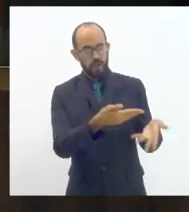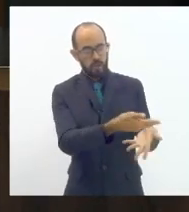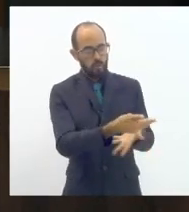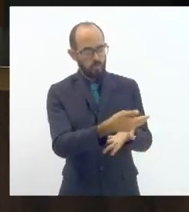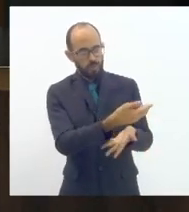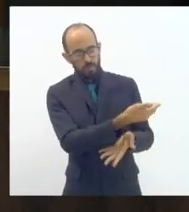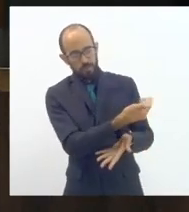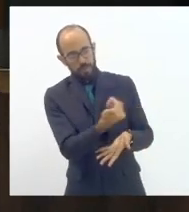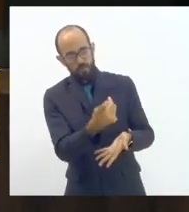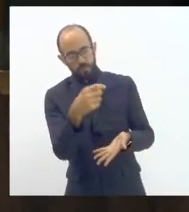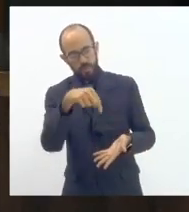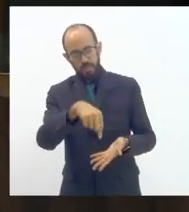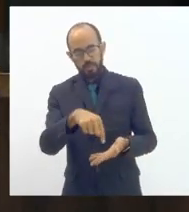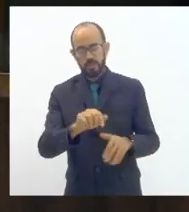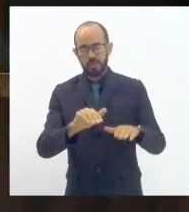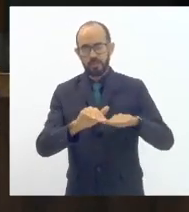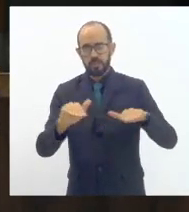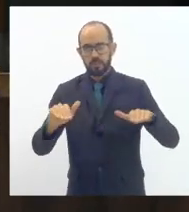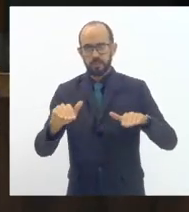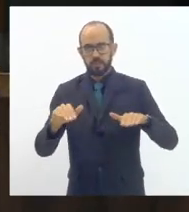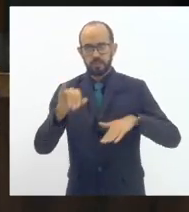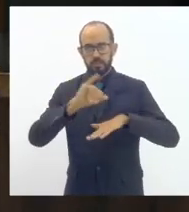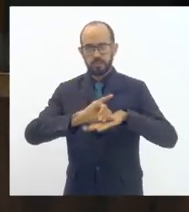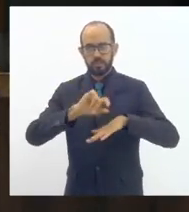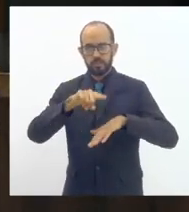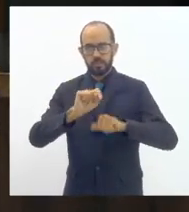aqui conosco, de cima do púlpito,